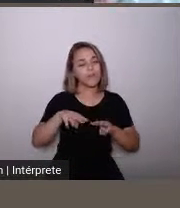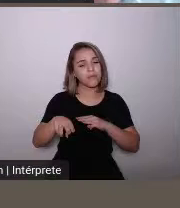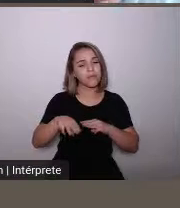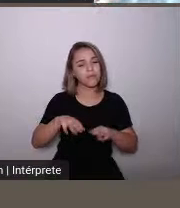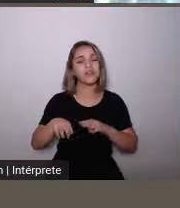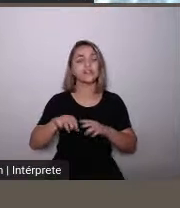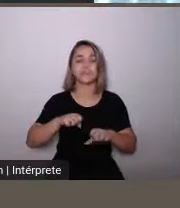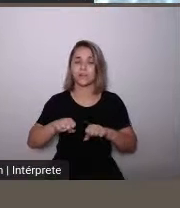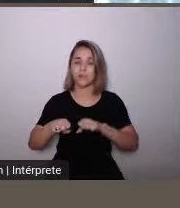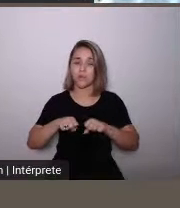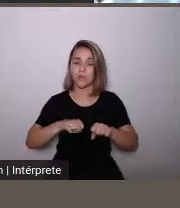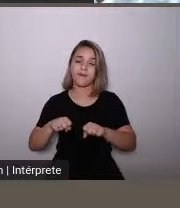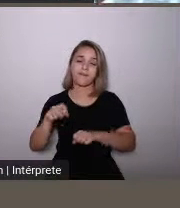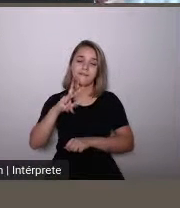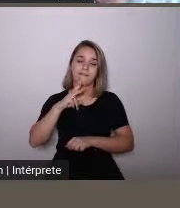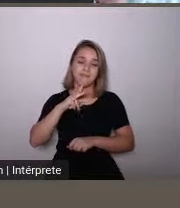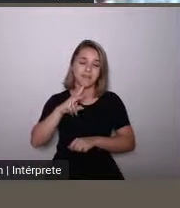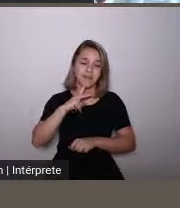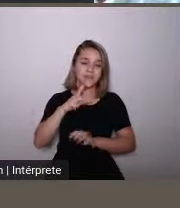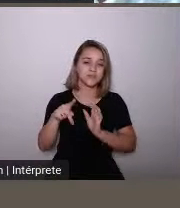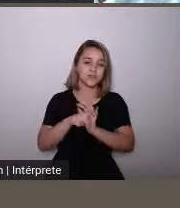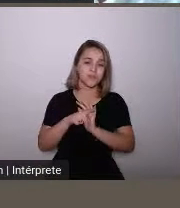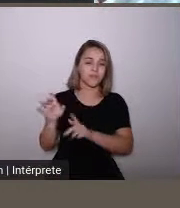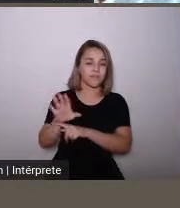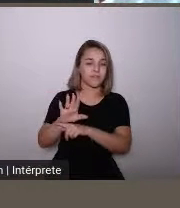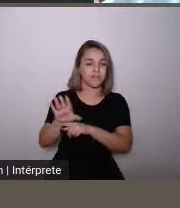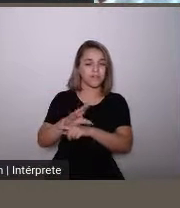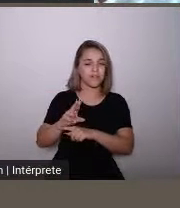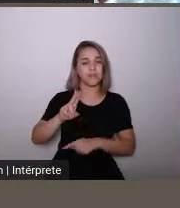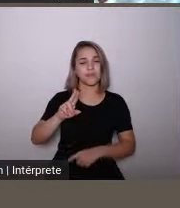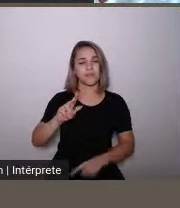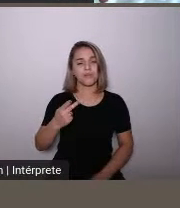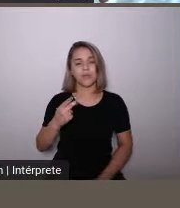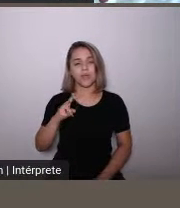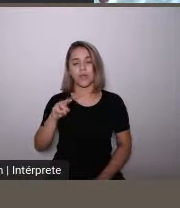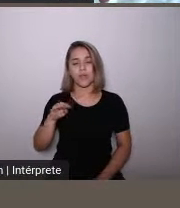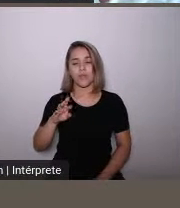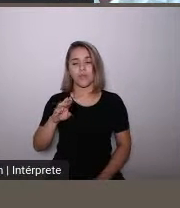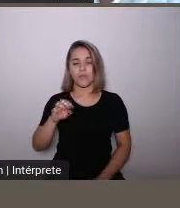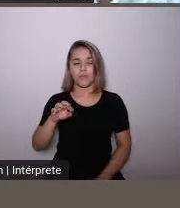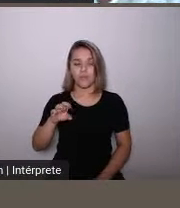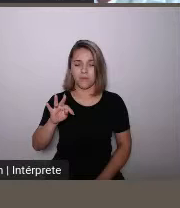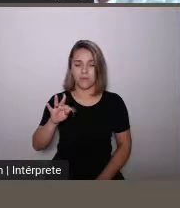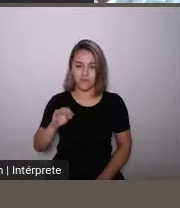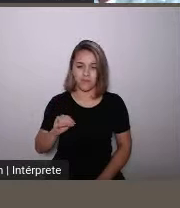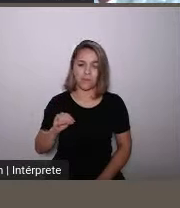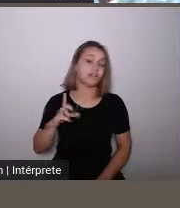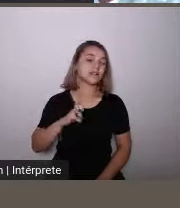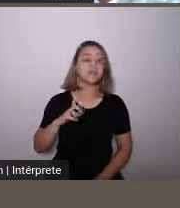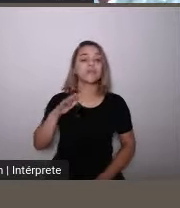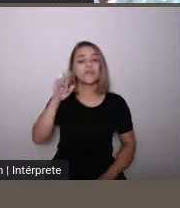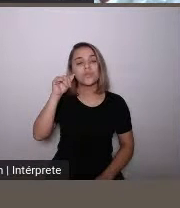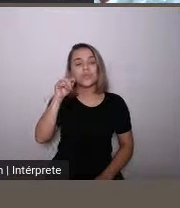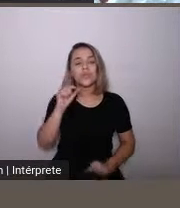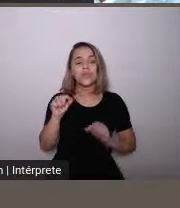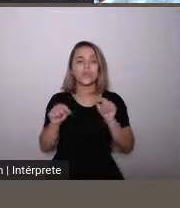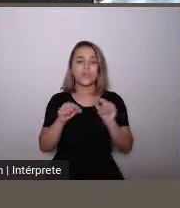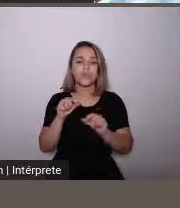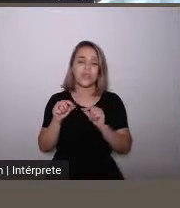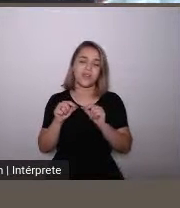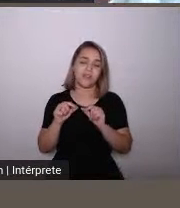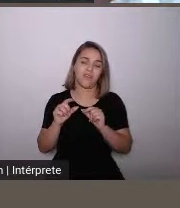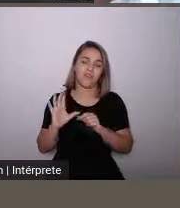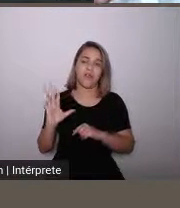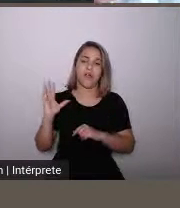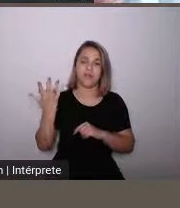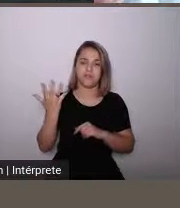Mauro. Ele diz: na realidade, é curioso observar precisamente o afastamento dos dois acontecimentos, apesar